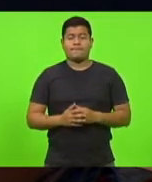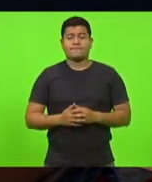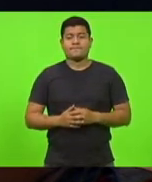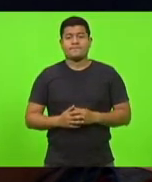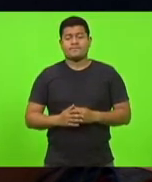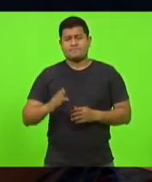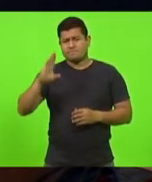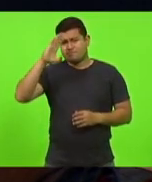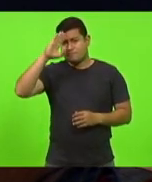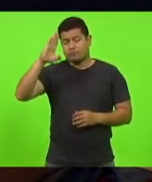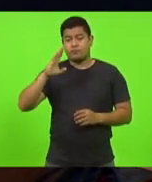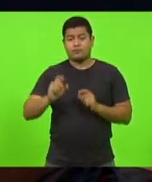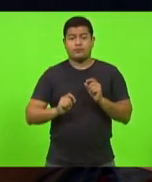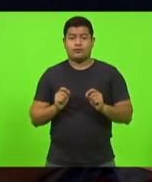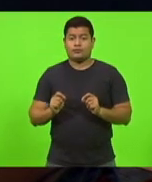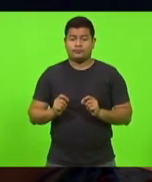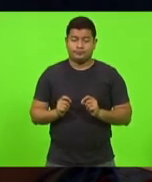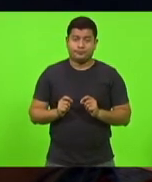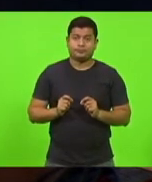principalmente